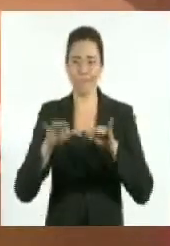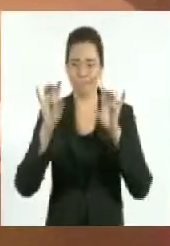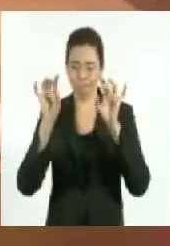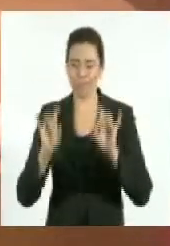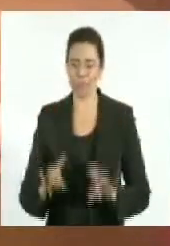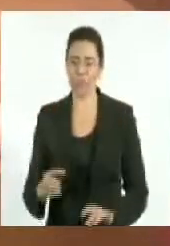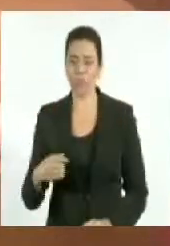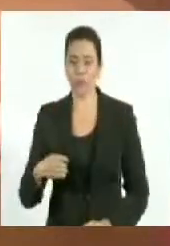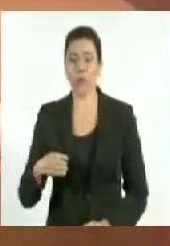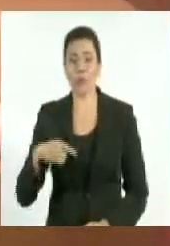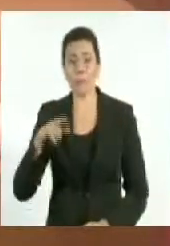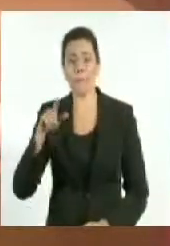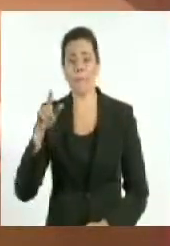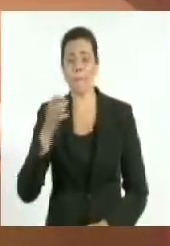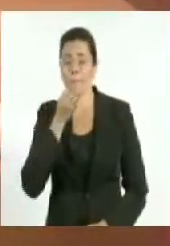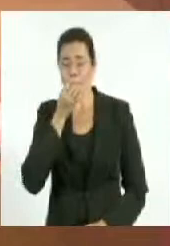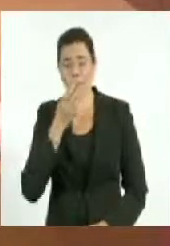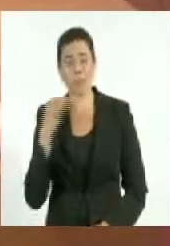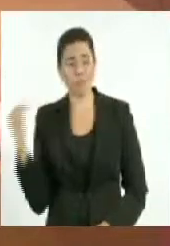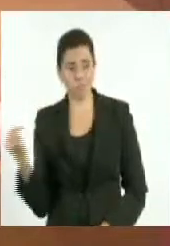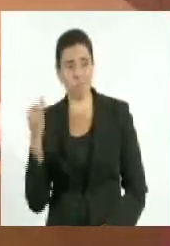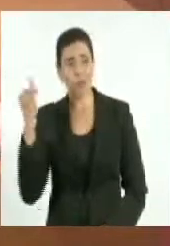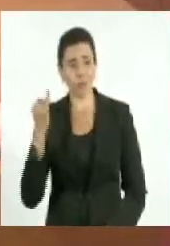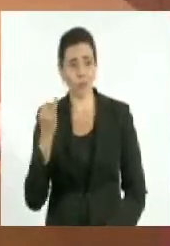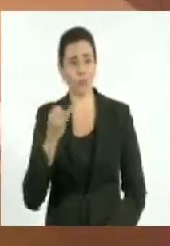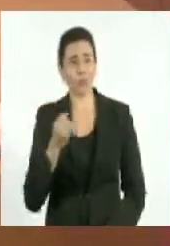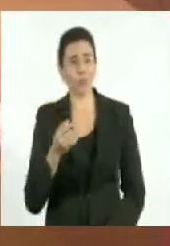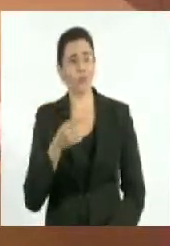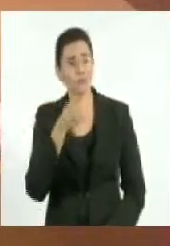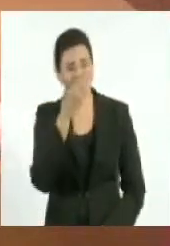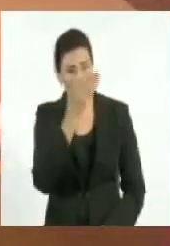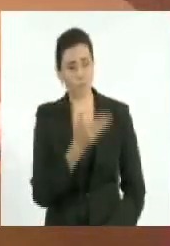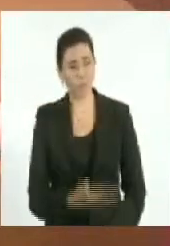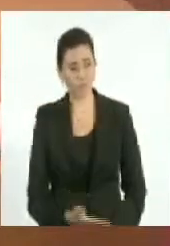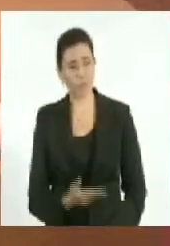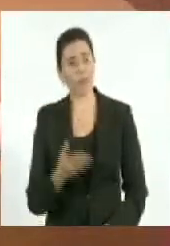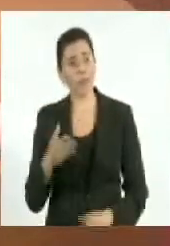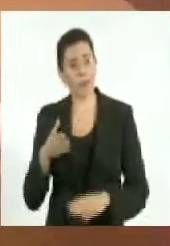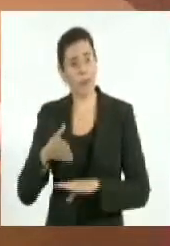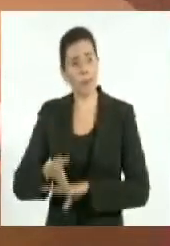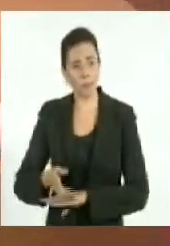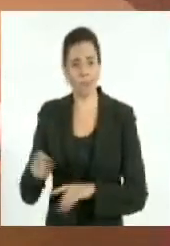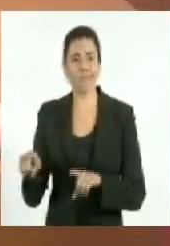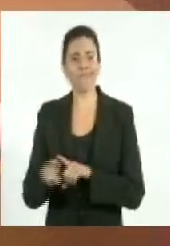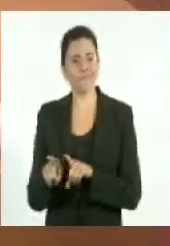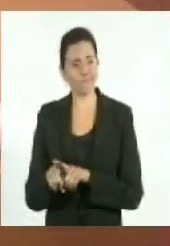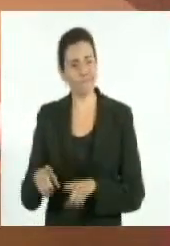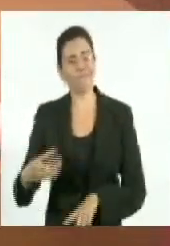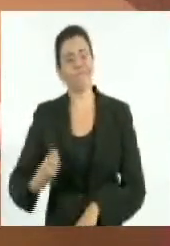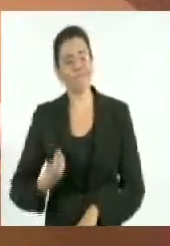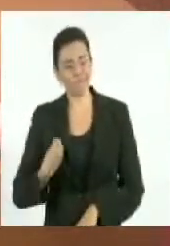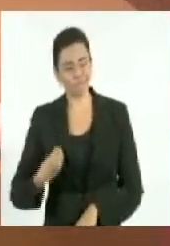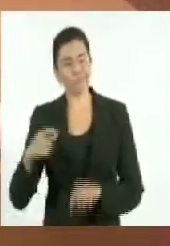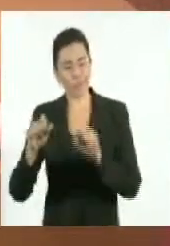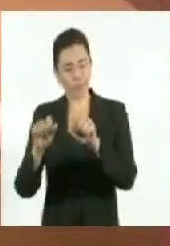audiência Vossa Excelência, que foi secretário de Estado, o deputado Roberto Costa também foi secretário de Estado, para que a gente possa